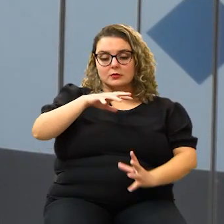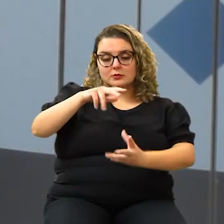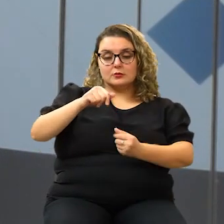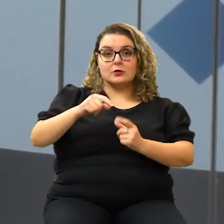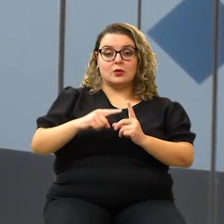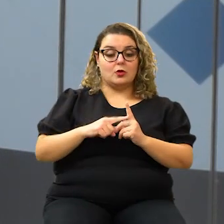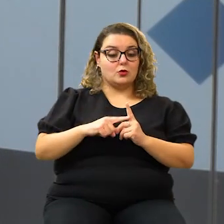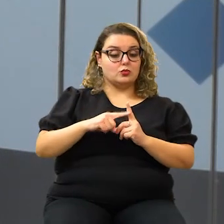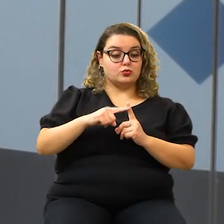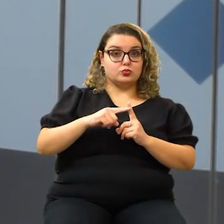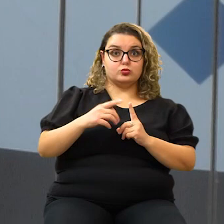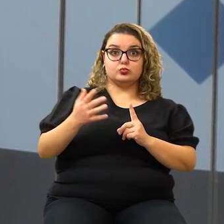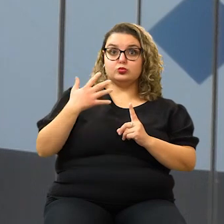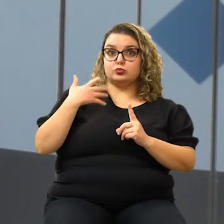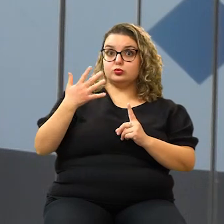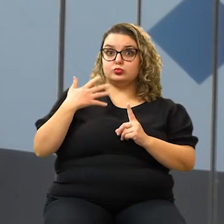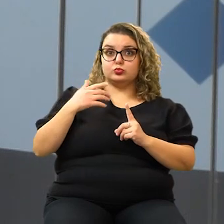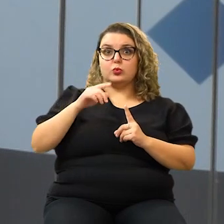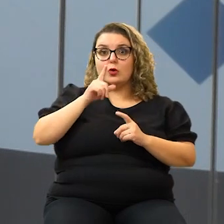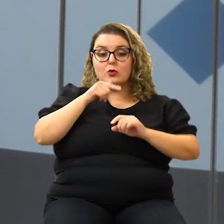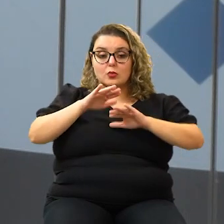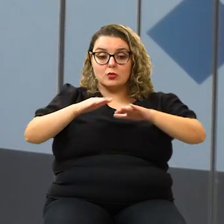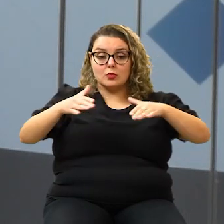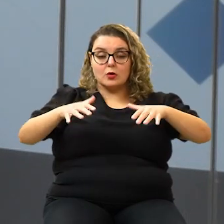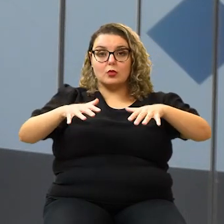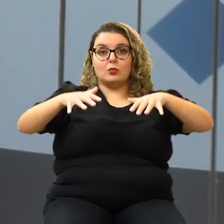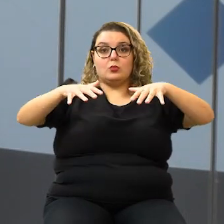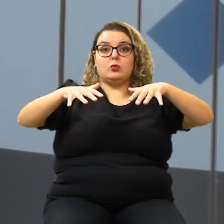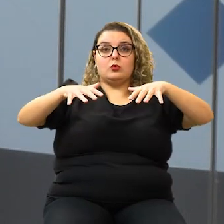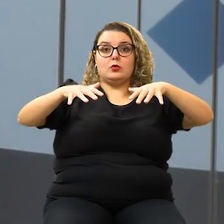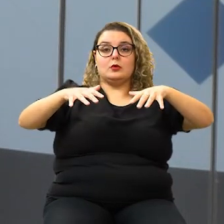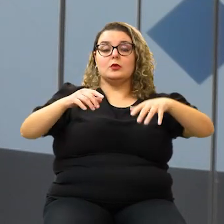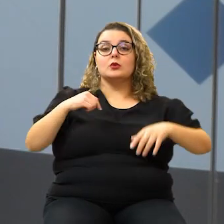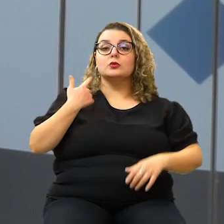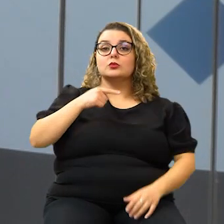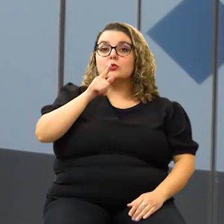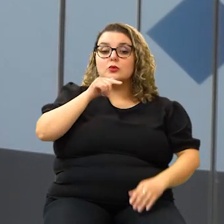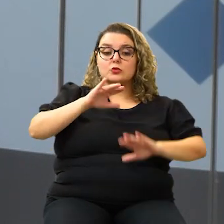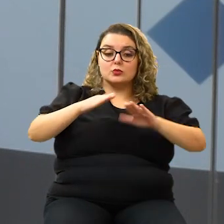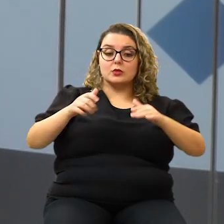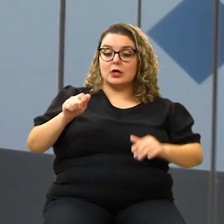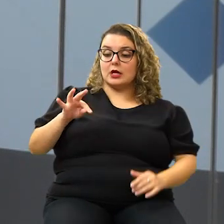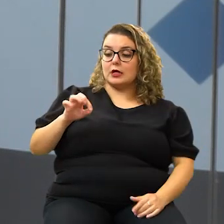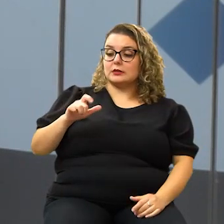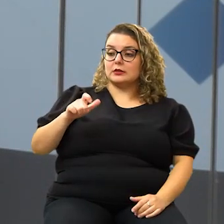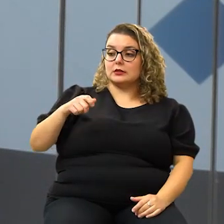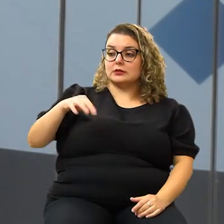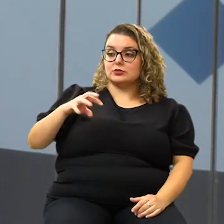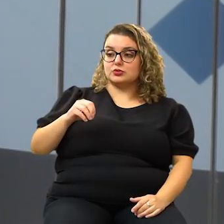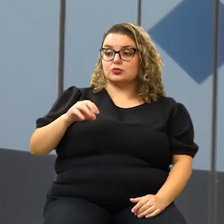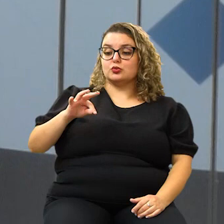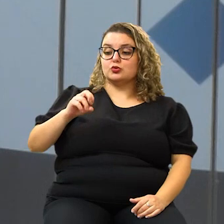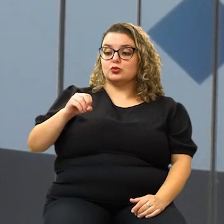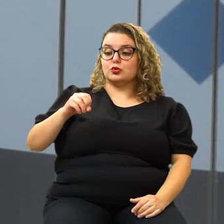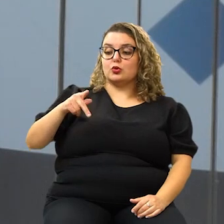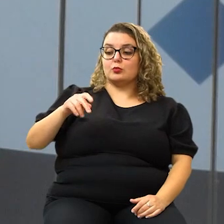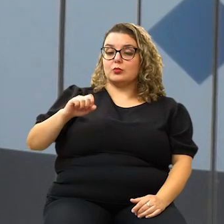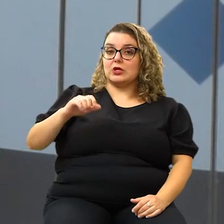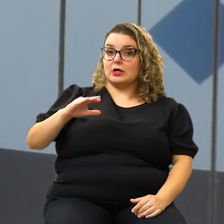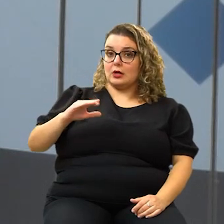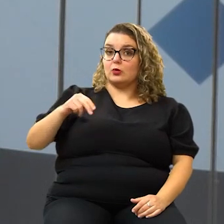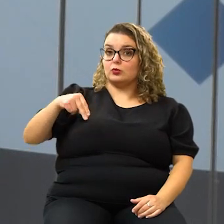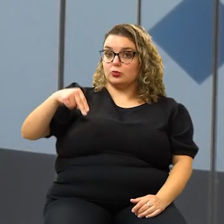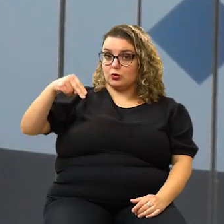aumento das temperaturas, o aumento das águas dos oceanos. Nós estamos com o Oceano Atlântico tropical norte